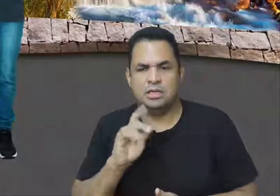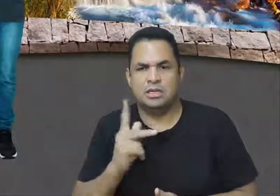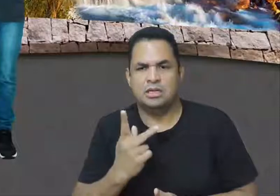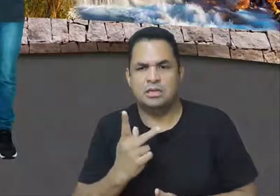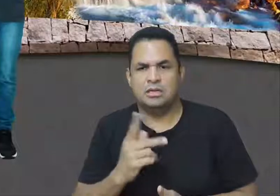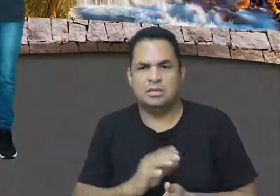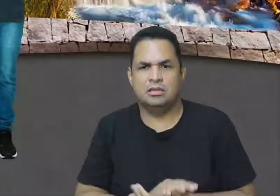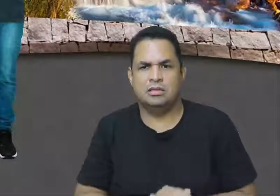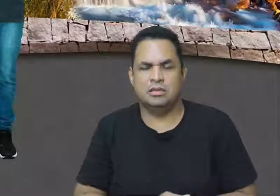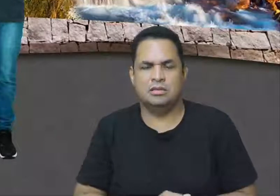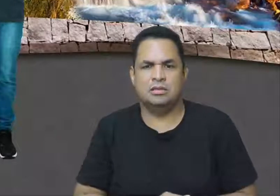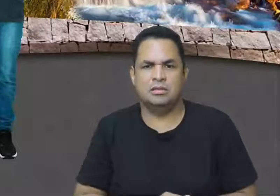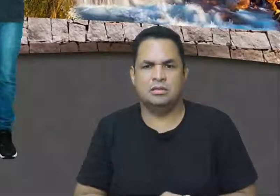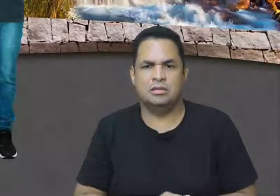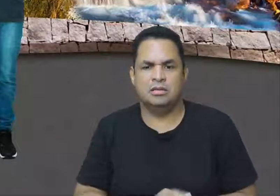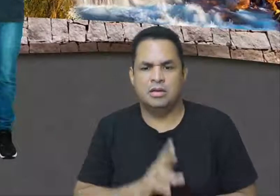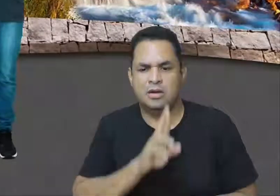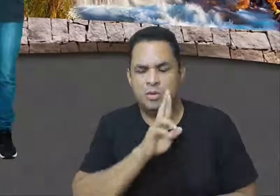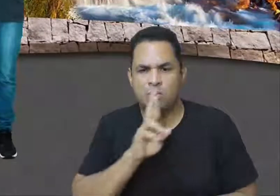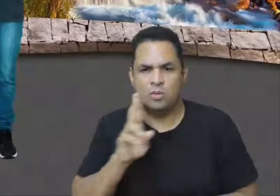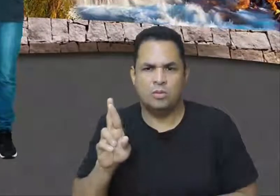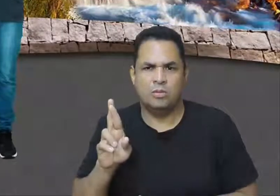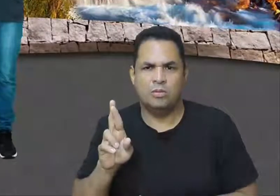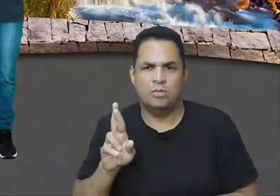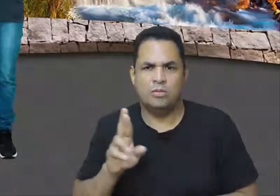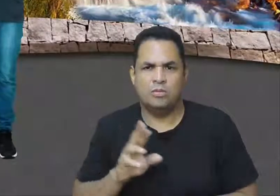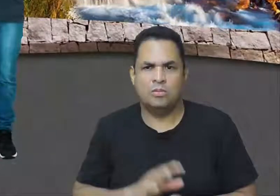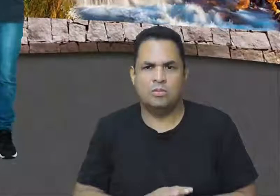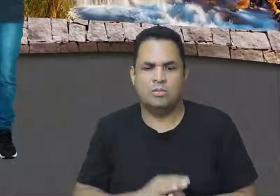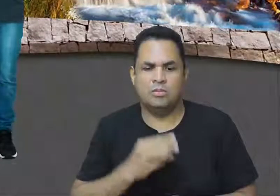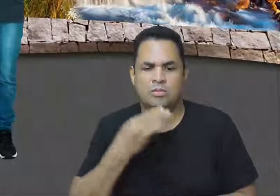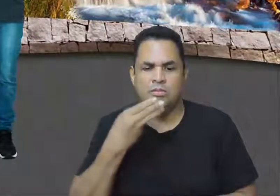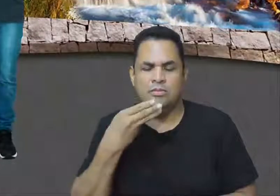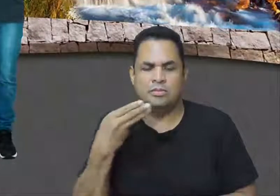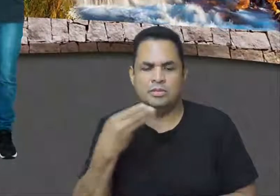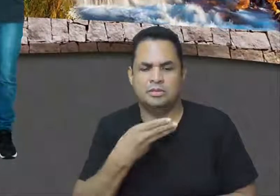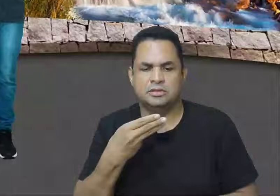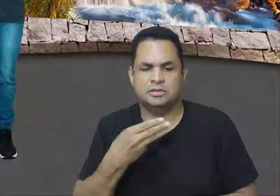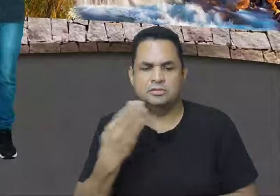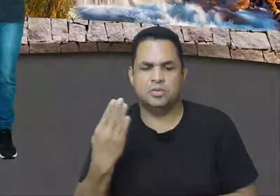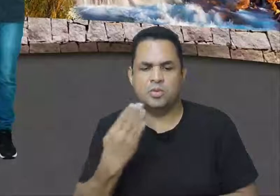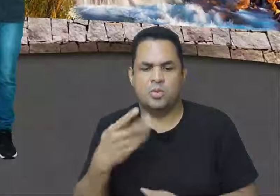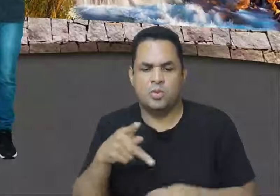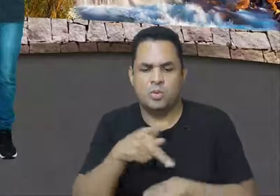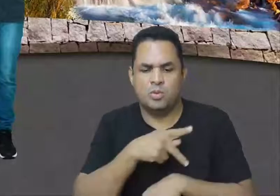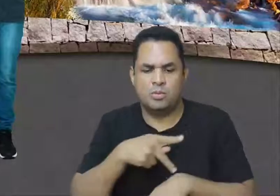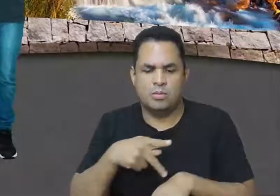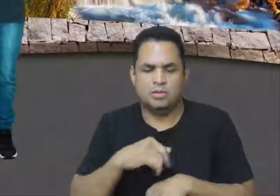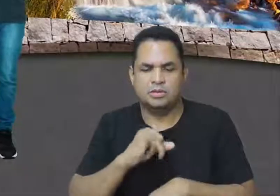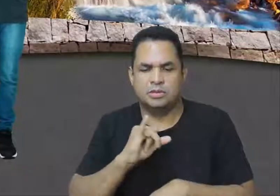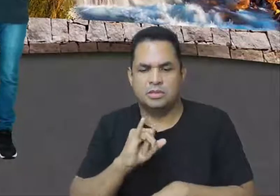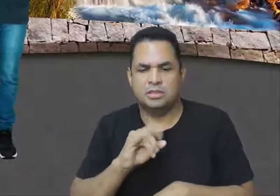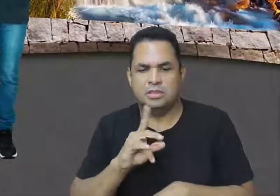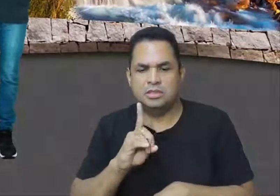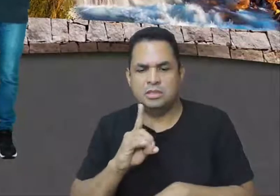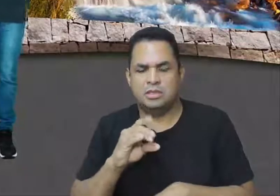aí. A Rússia é o 34º país no Índice de Desenvolvimento